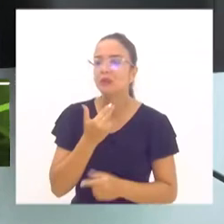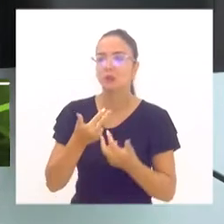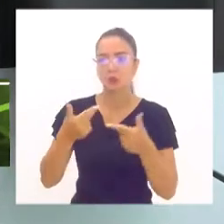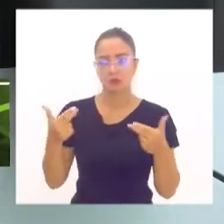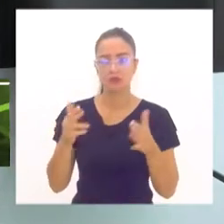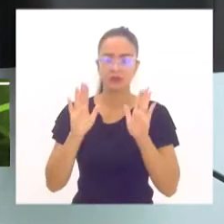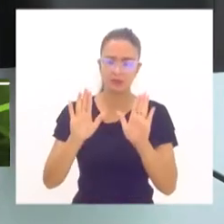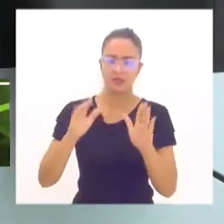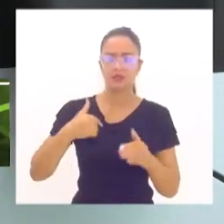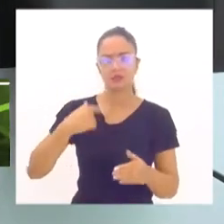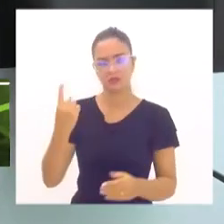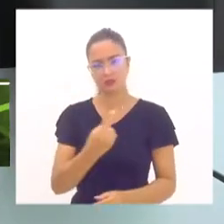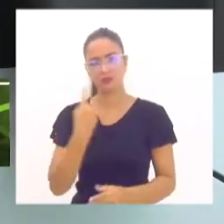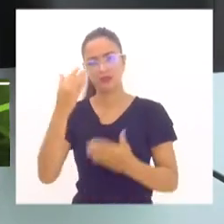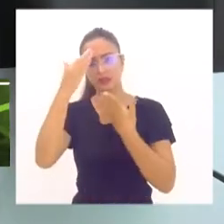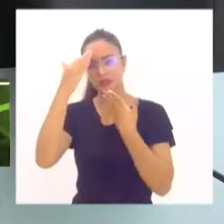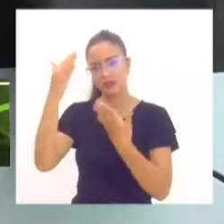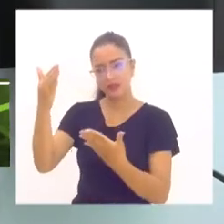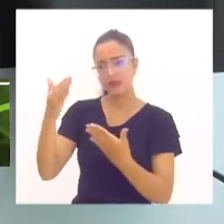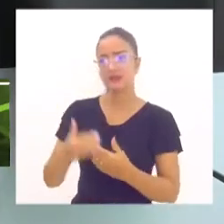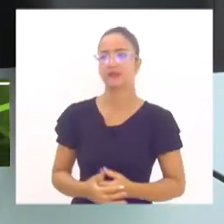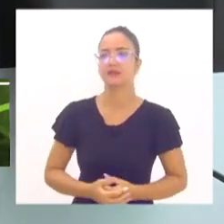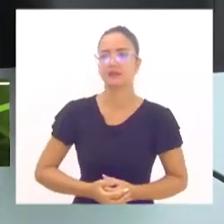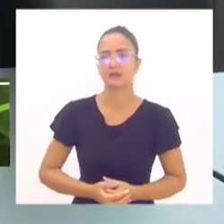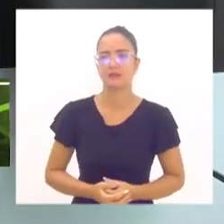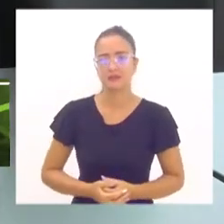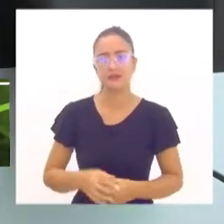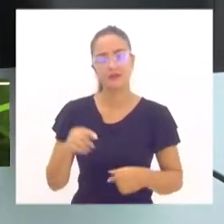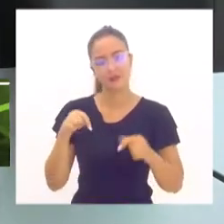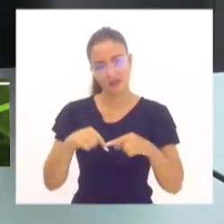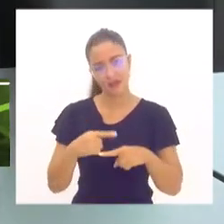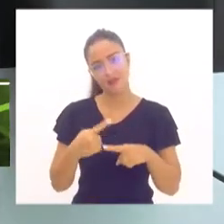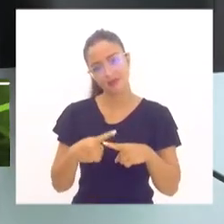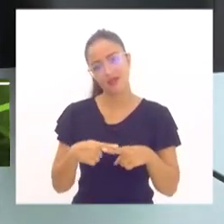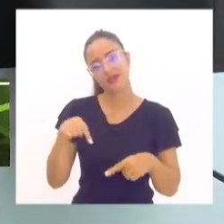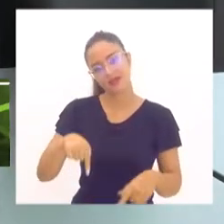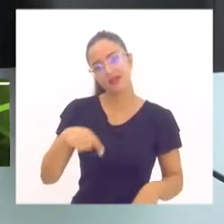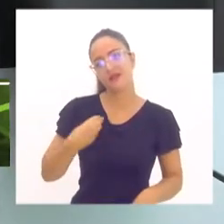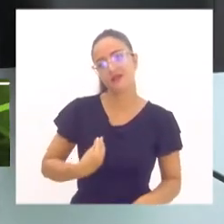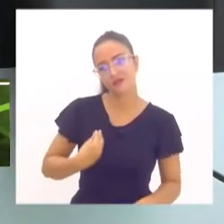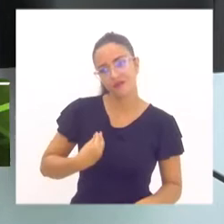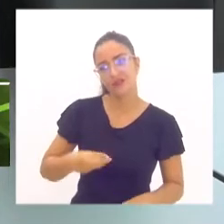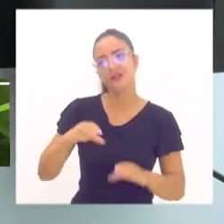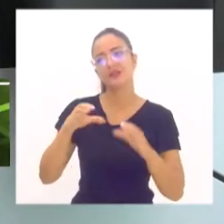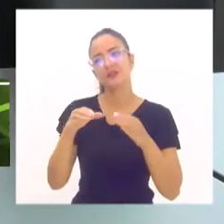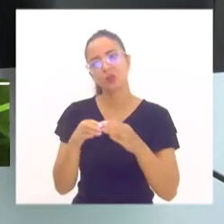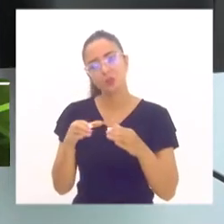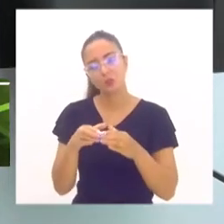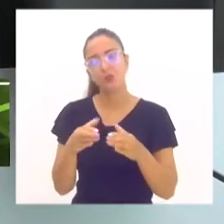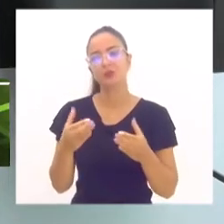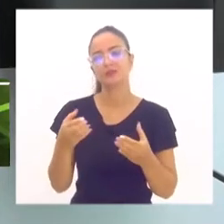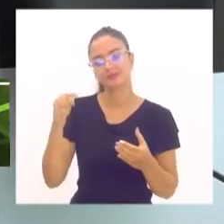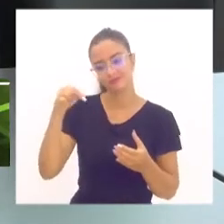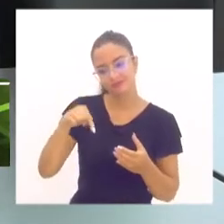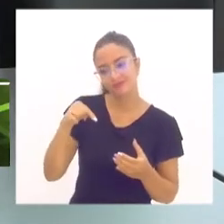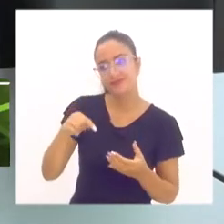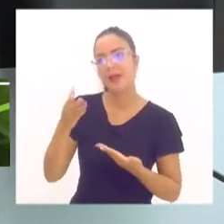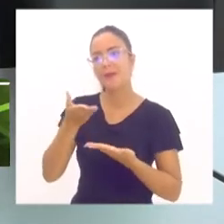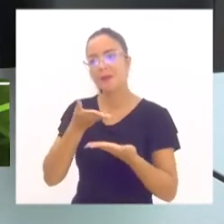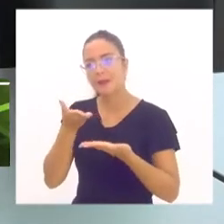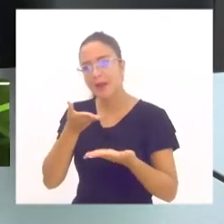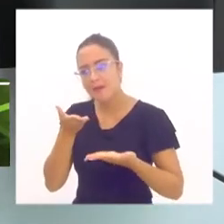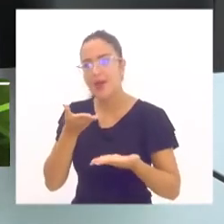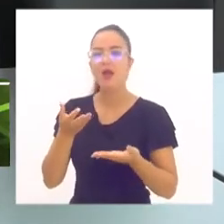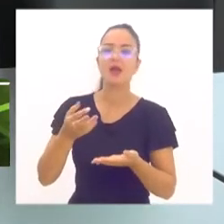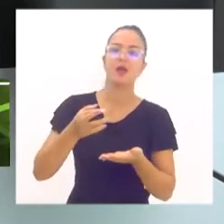vez, queremos agradecer a nossa participação aqui nessa comissão para apresentar o